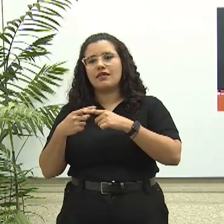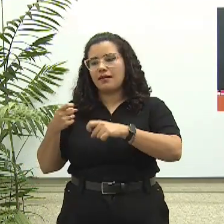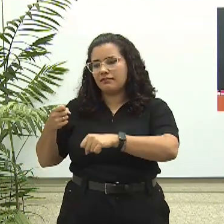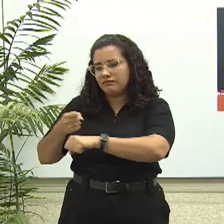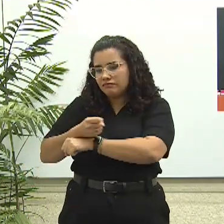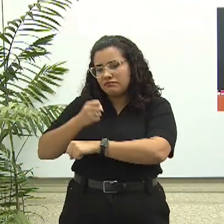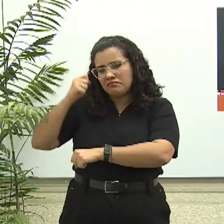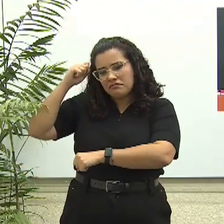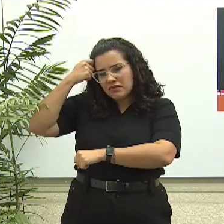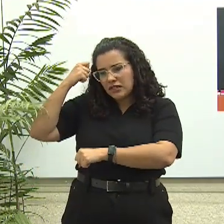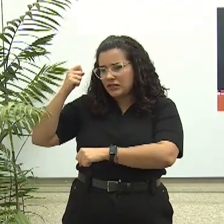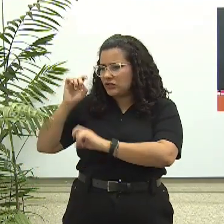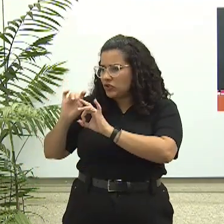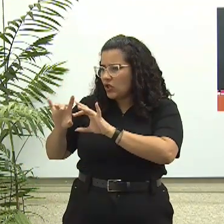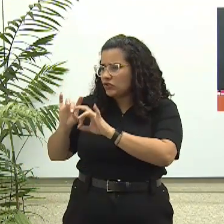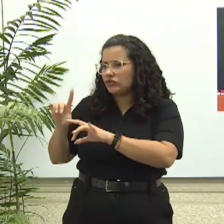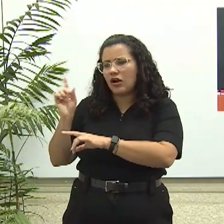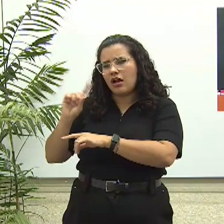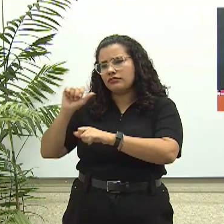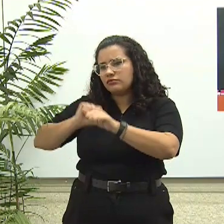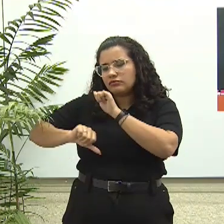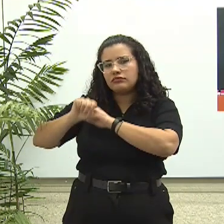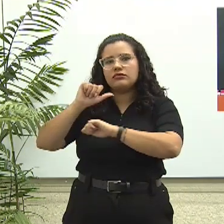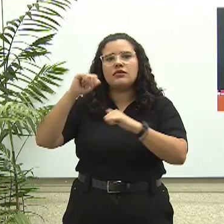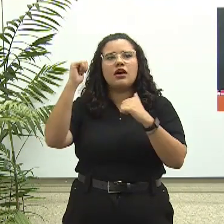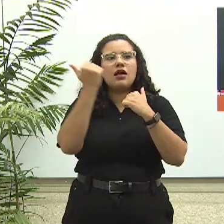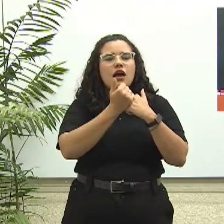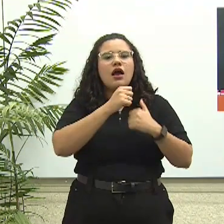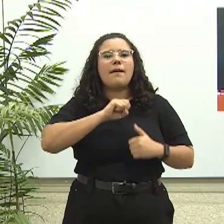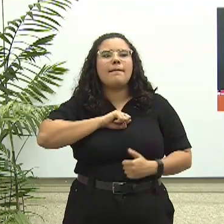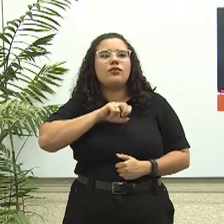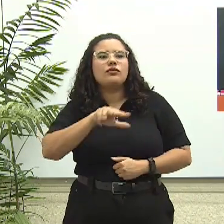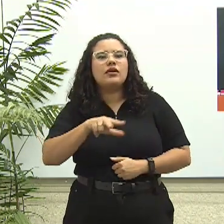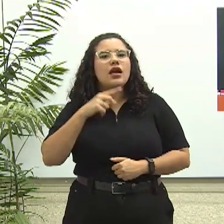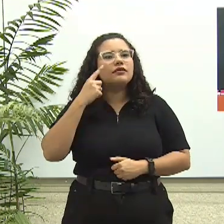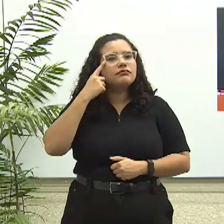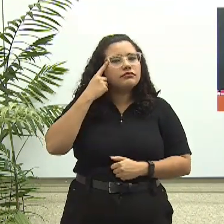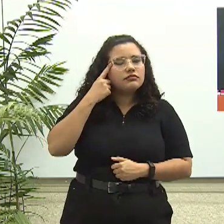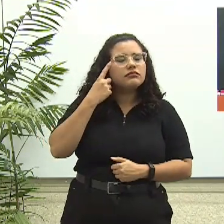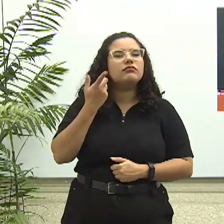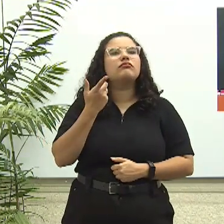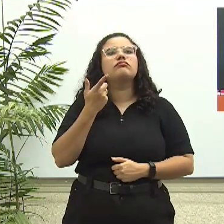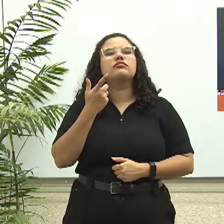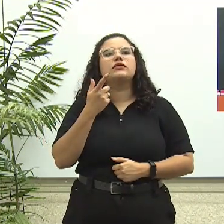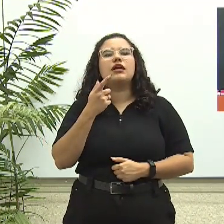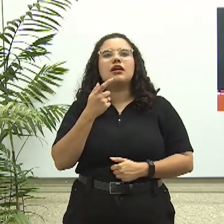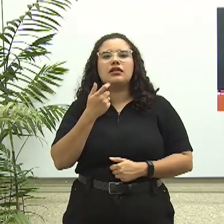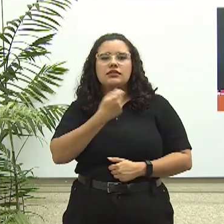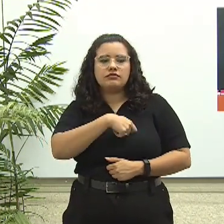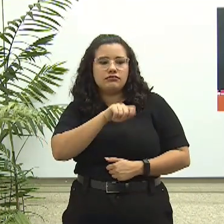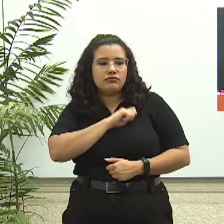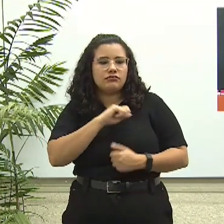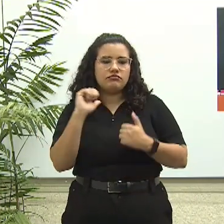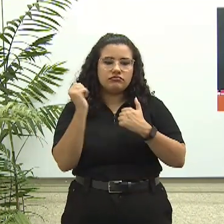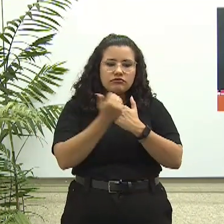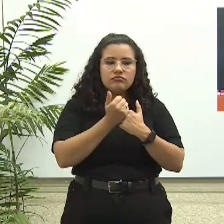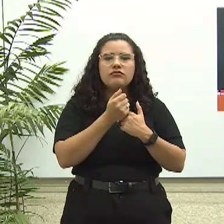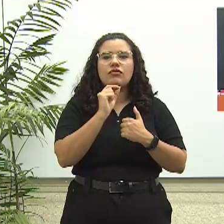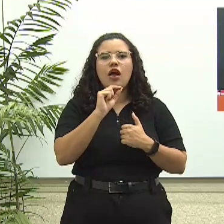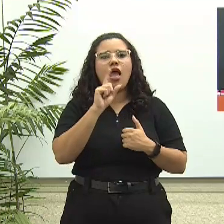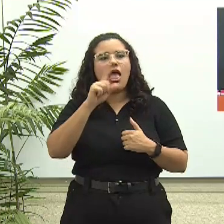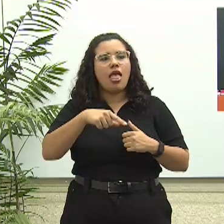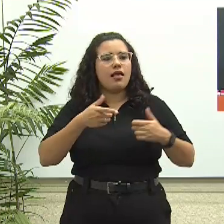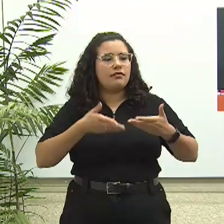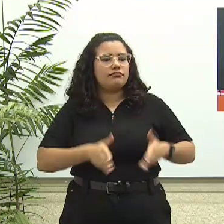país majoritariamente negro vamos trazer os italianos portugueses japoneses para dar um jeito aqui com o discurso